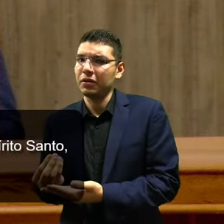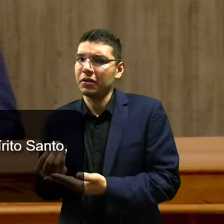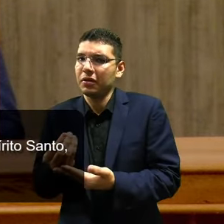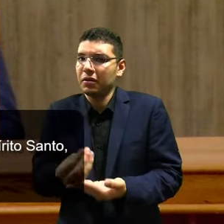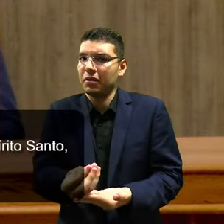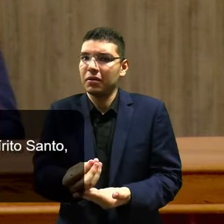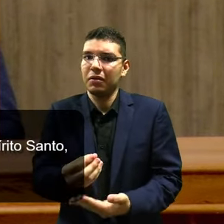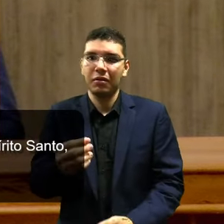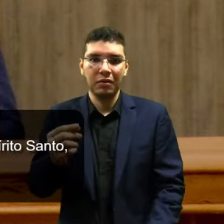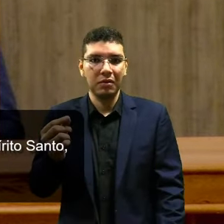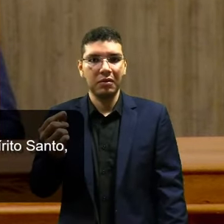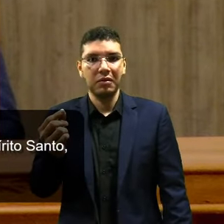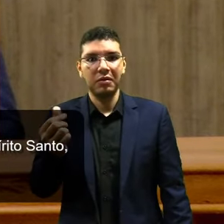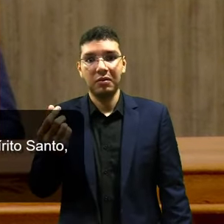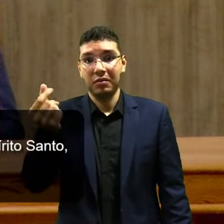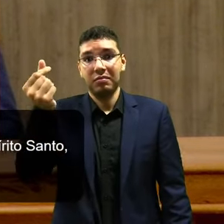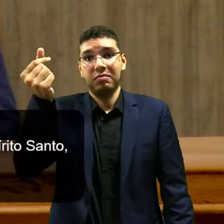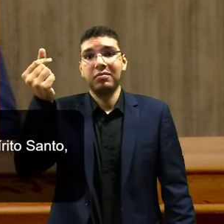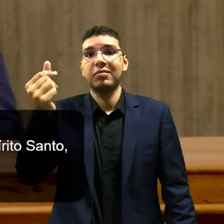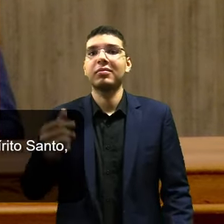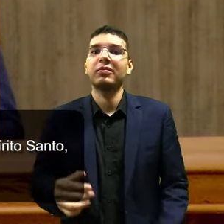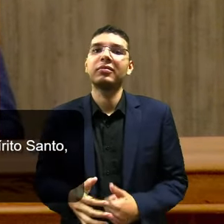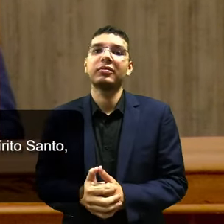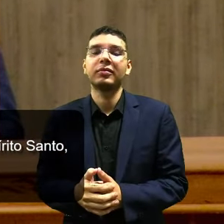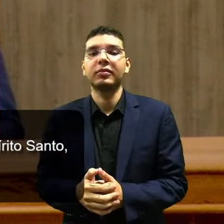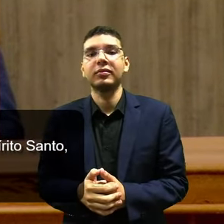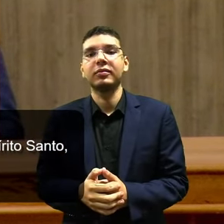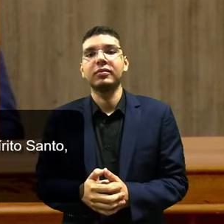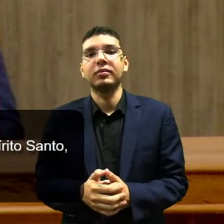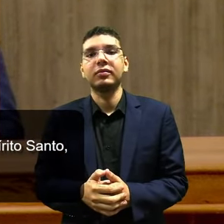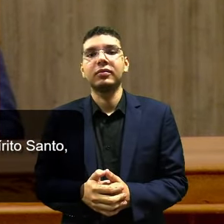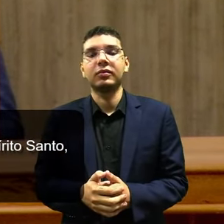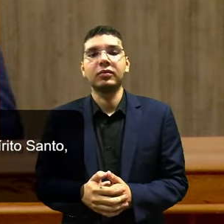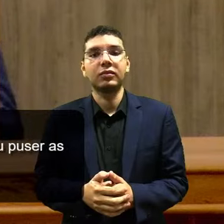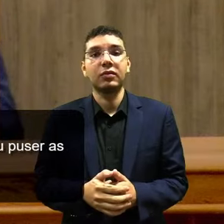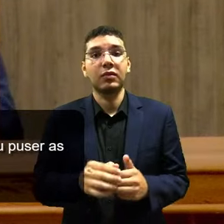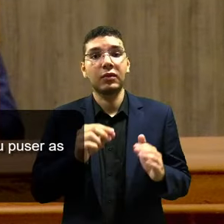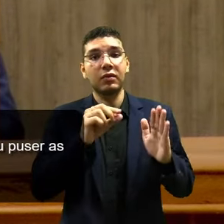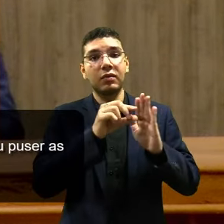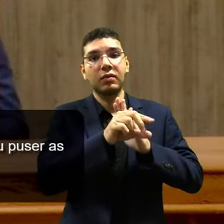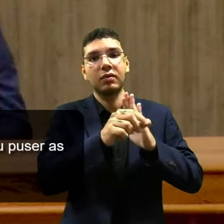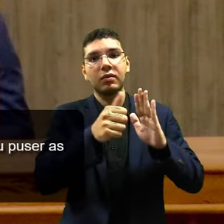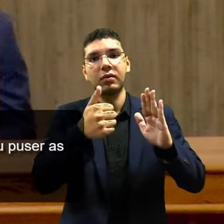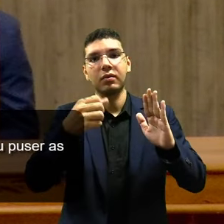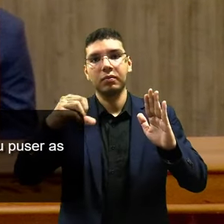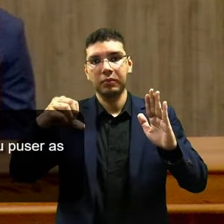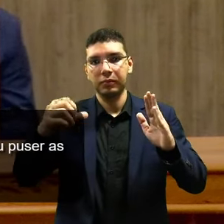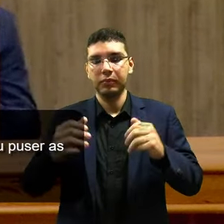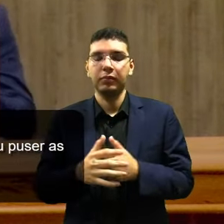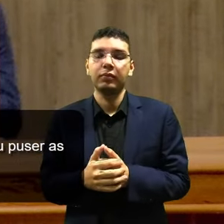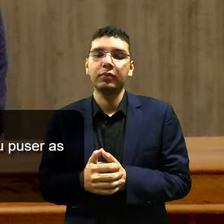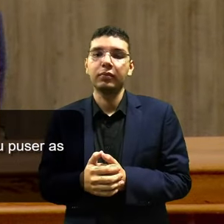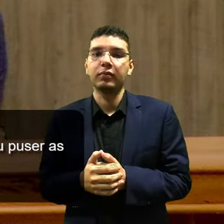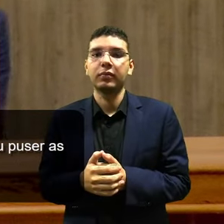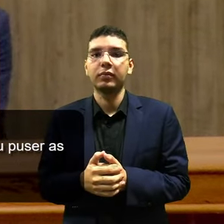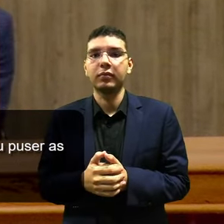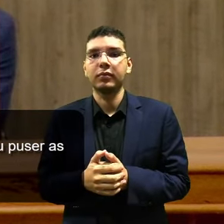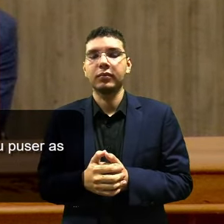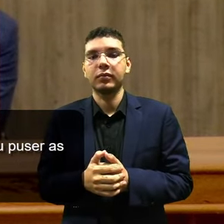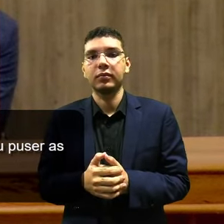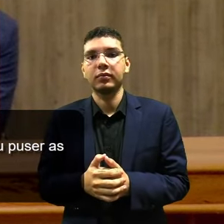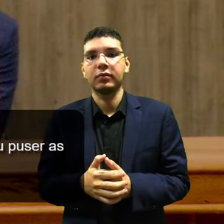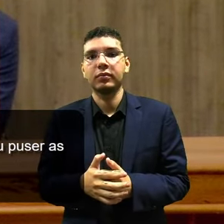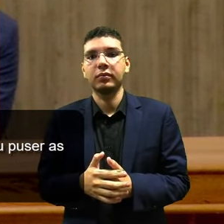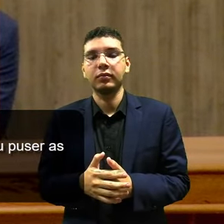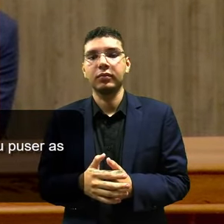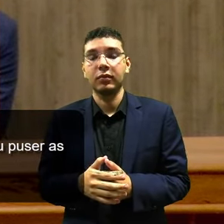vai acontecer muito no período medieval vai coloca o 19 Então veja bem dá-me também desse poder eu